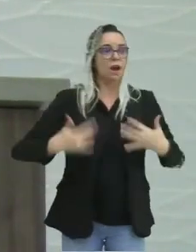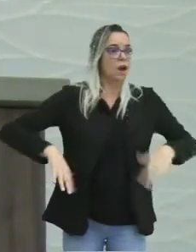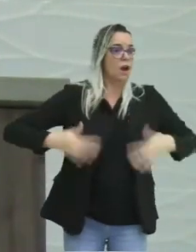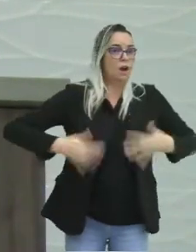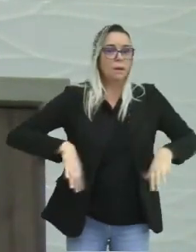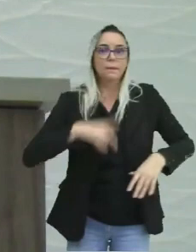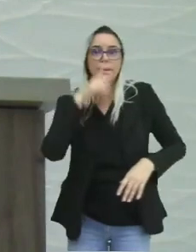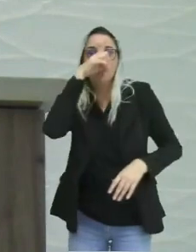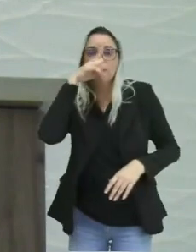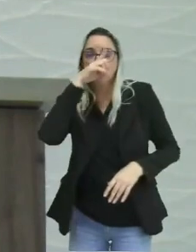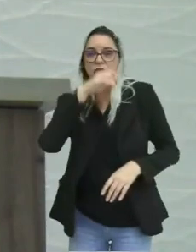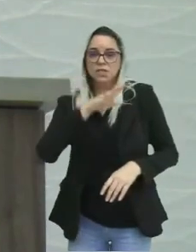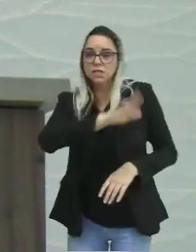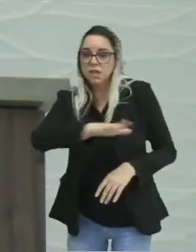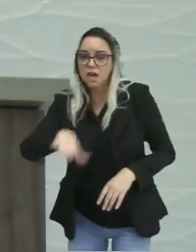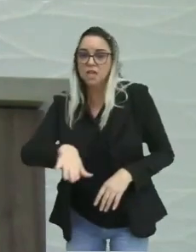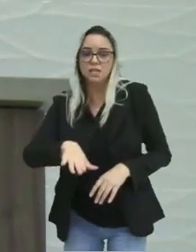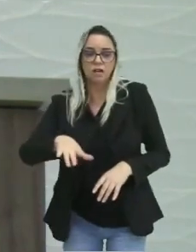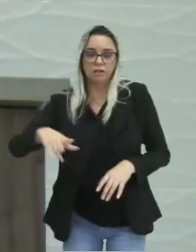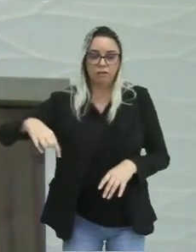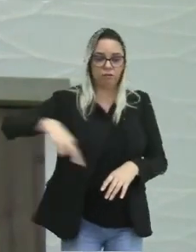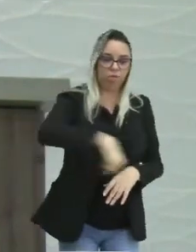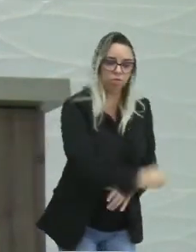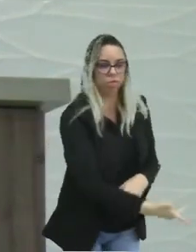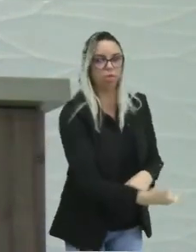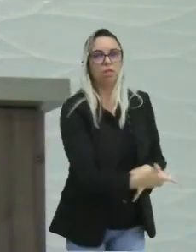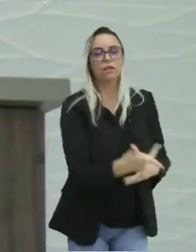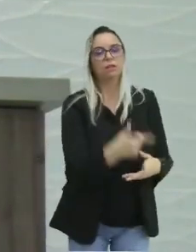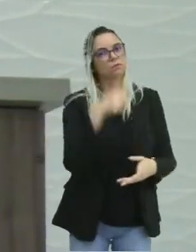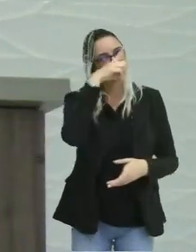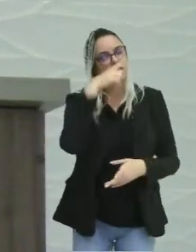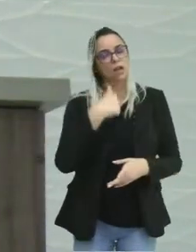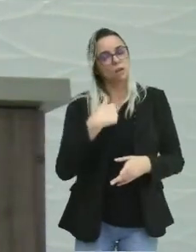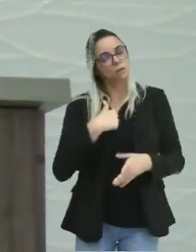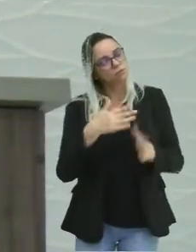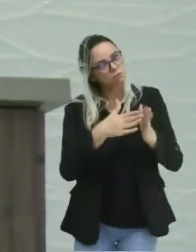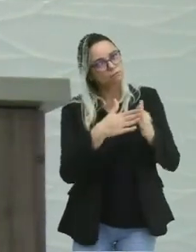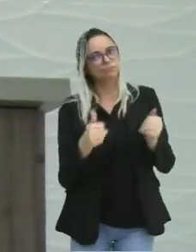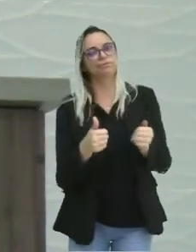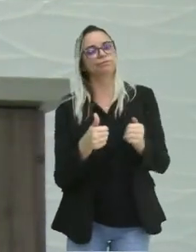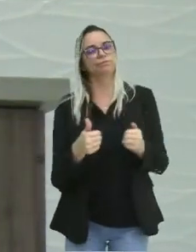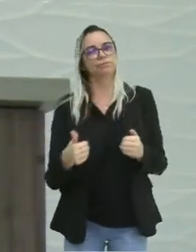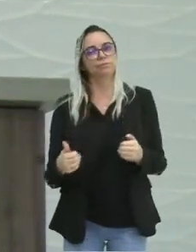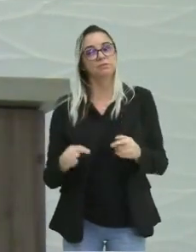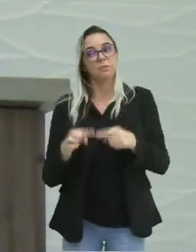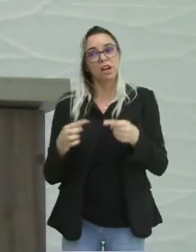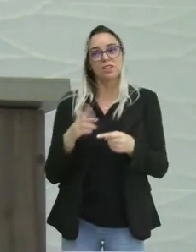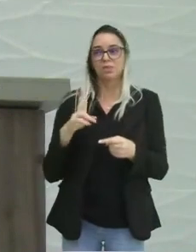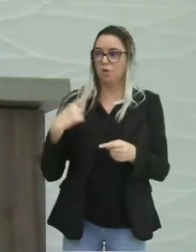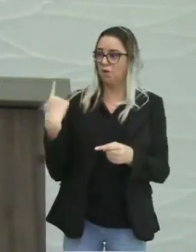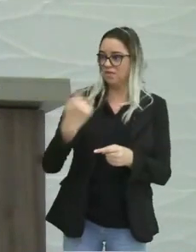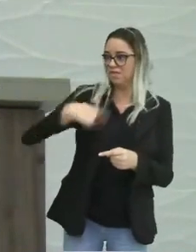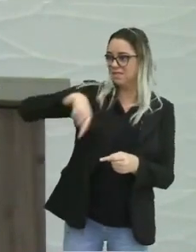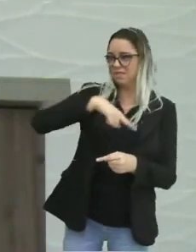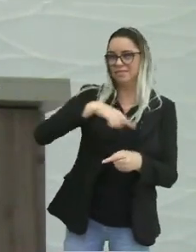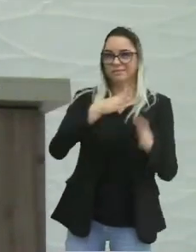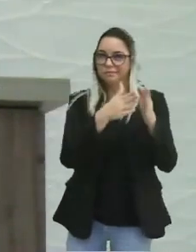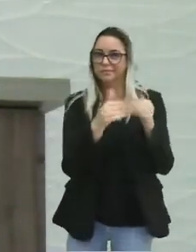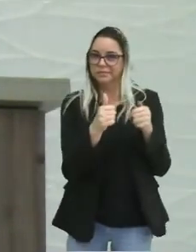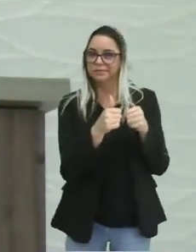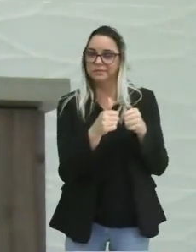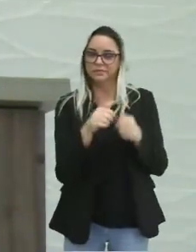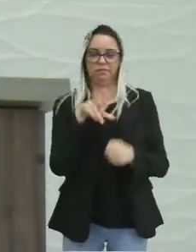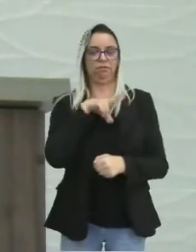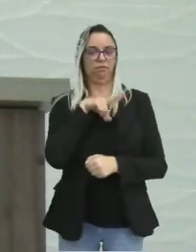ou um carro mesmo, e não foi atendido ainda. Solicitei. Então, parece que quando a gente solicita no